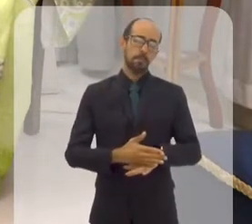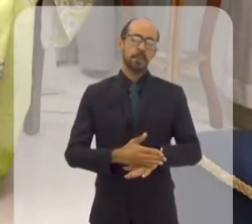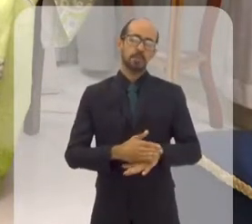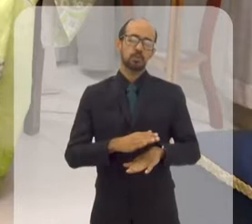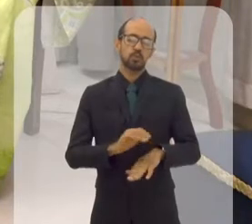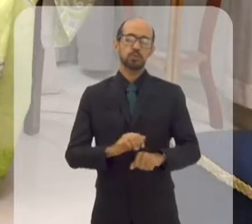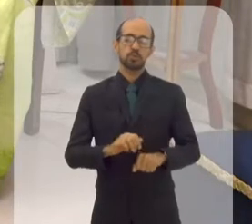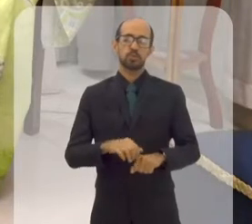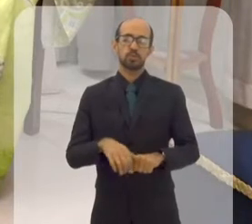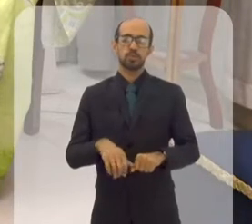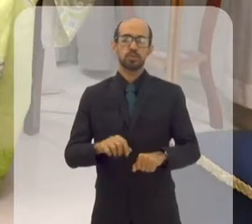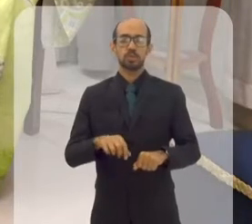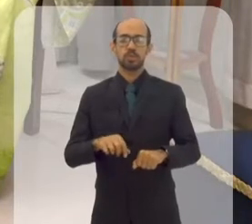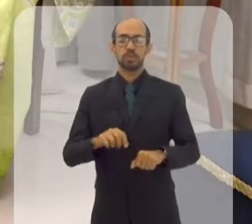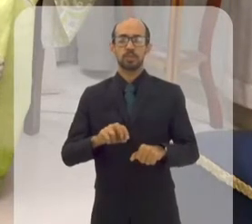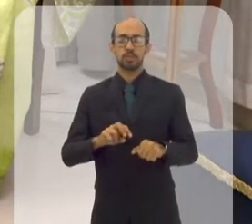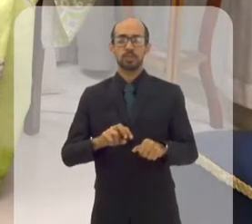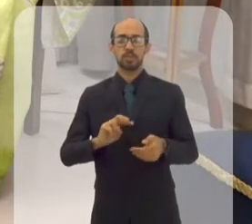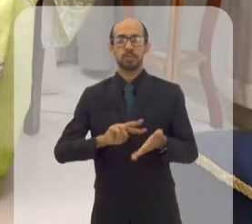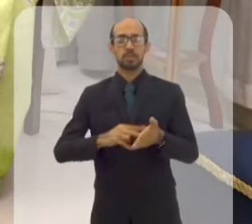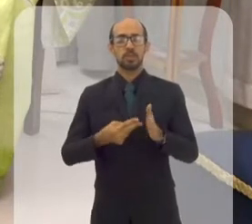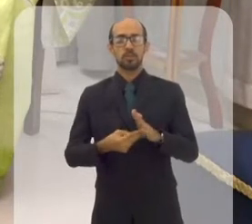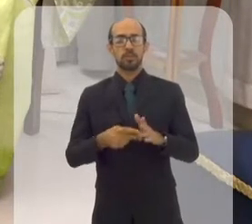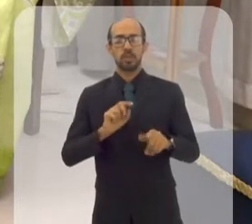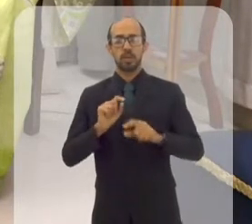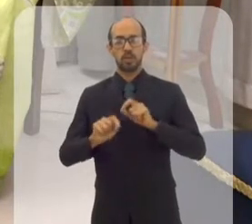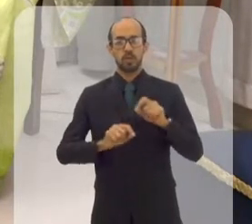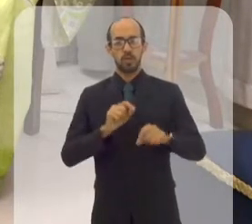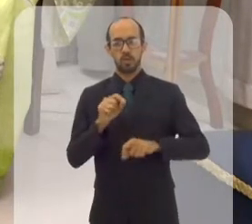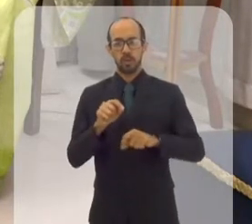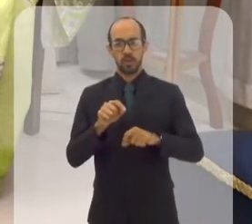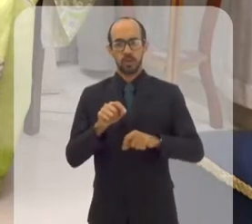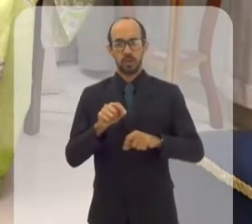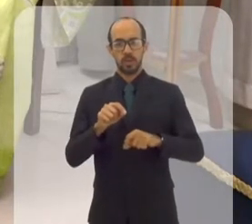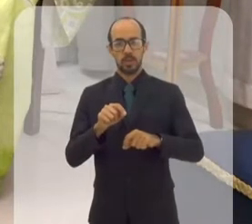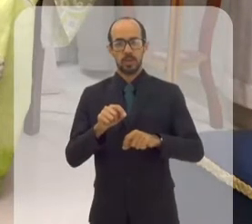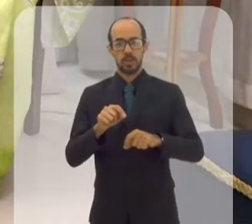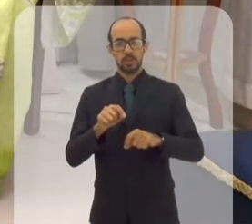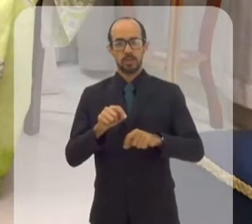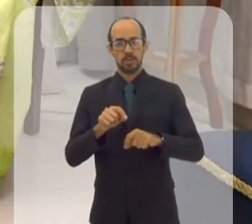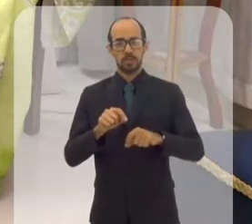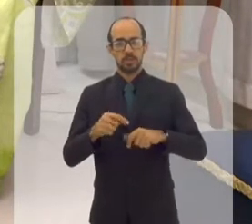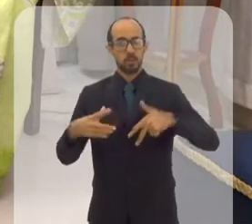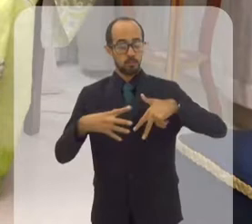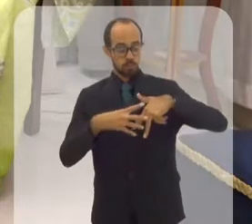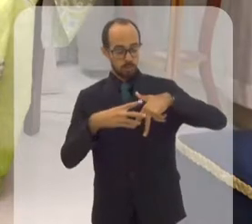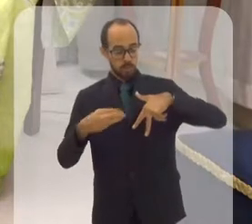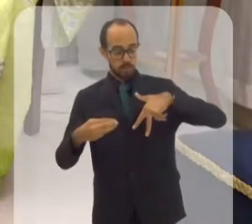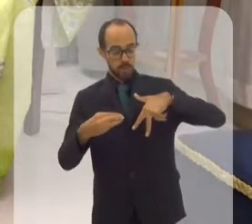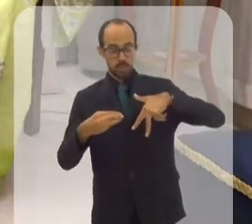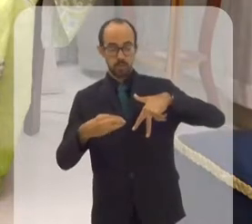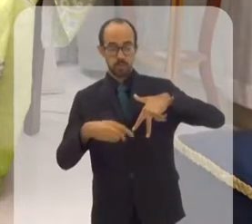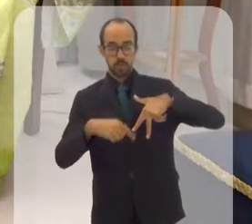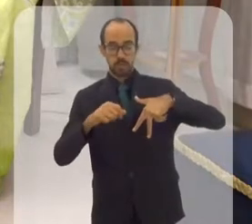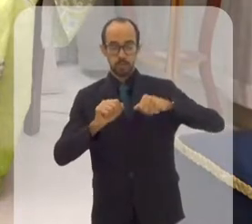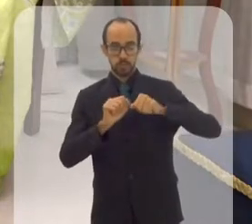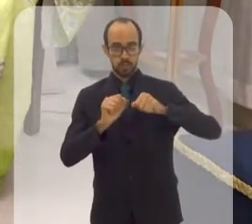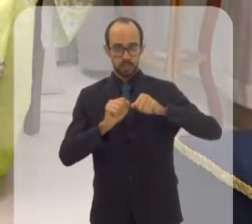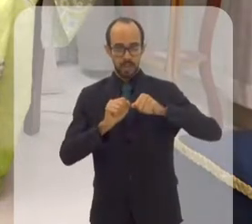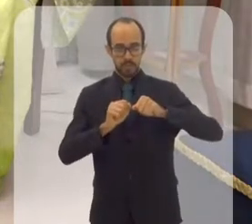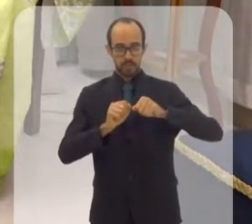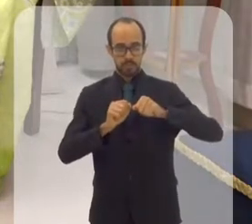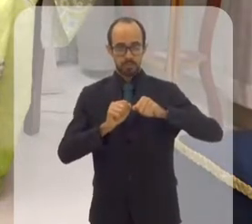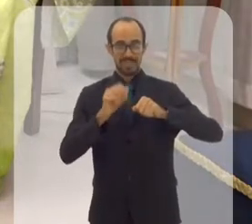Namaskar, ou seja, uma glorificação. São posturas, são 12 posturas que a gente faz seguidas